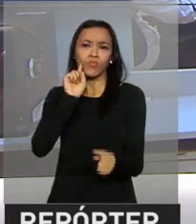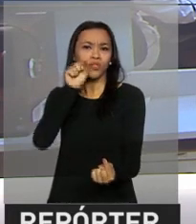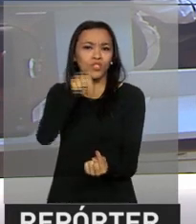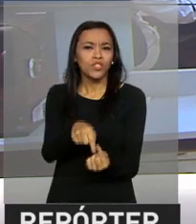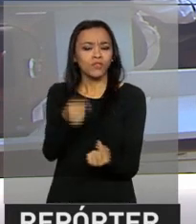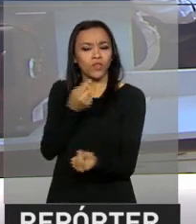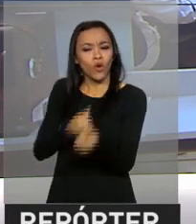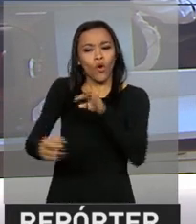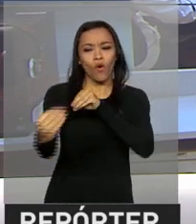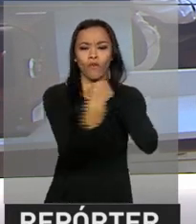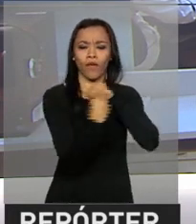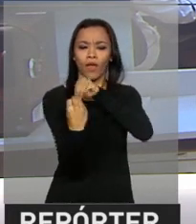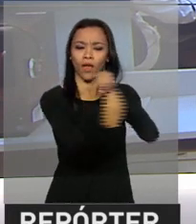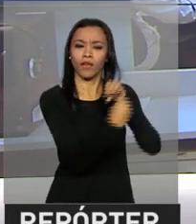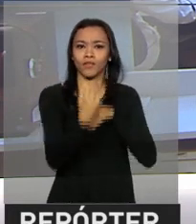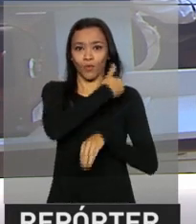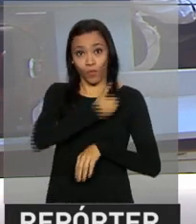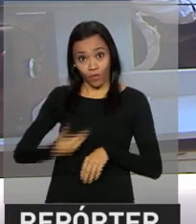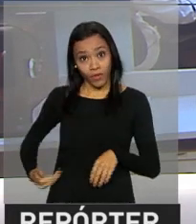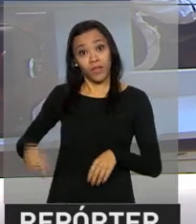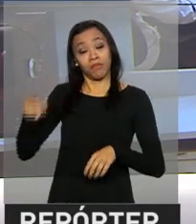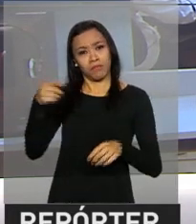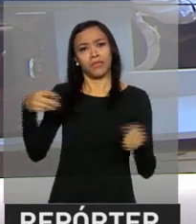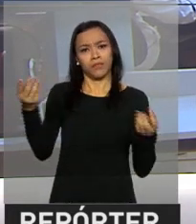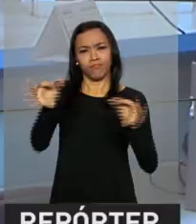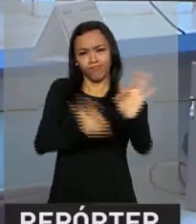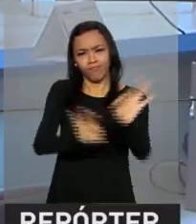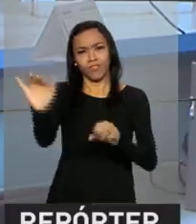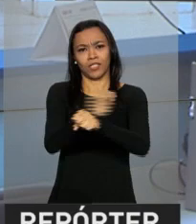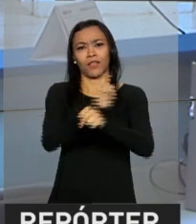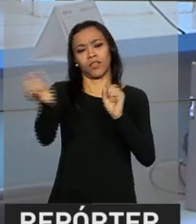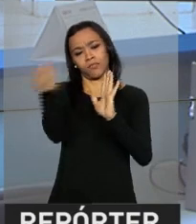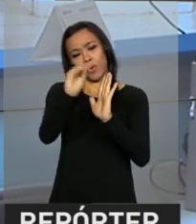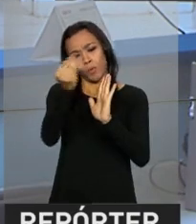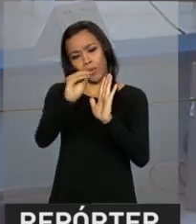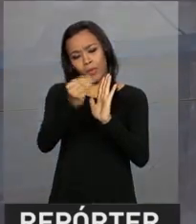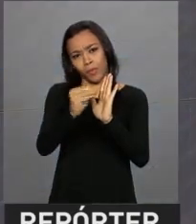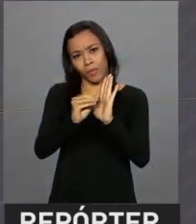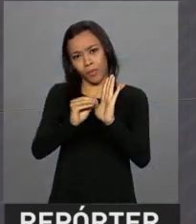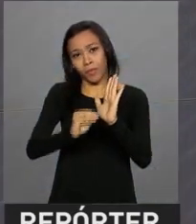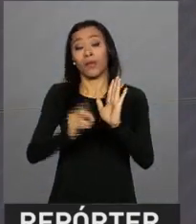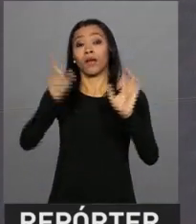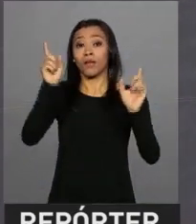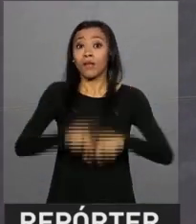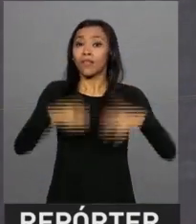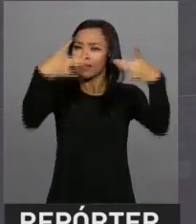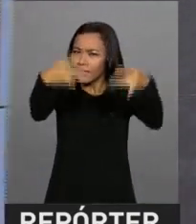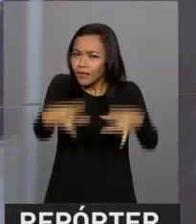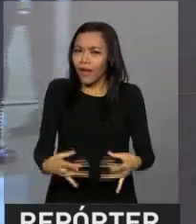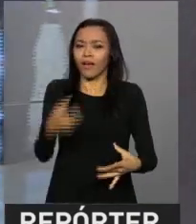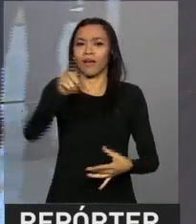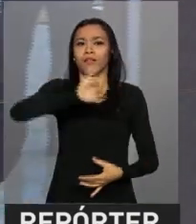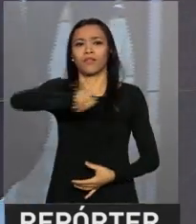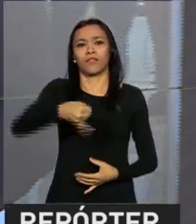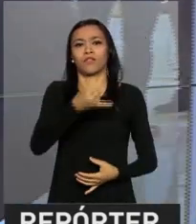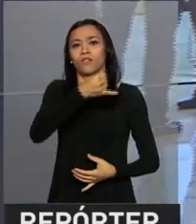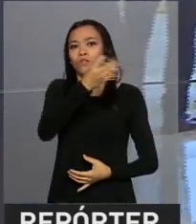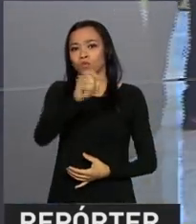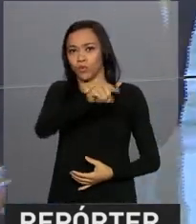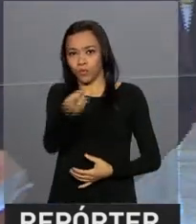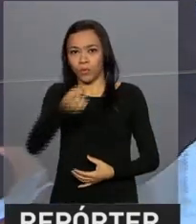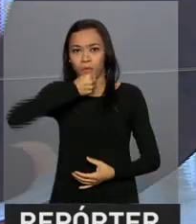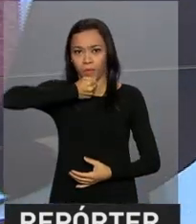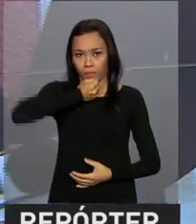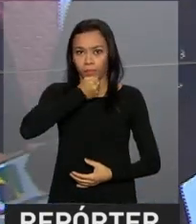acelerar o processo de adoção de medidas importantes para a economia quem tem mais informações sobre o encontro é o repórter João Pedro Neto que está no Palácio do